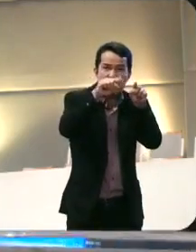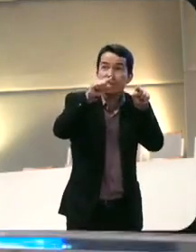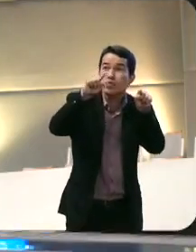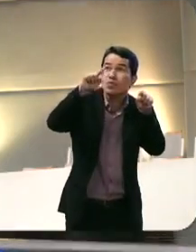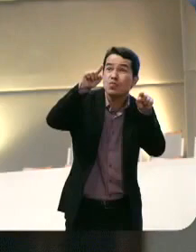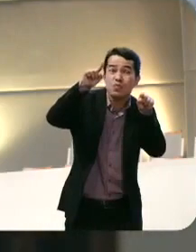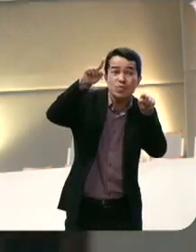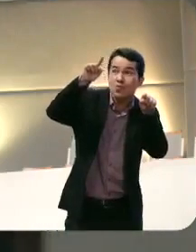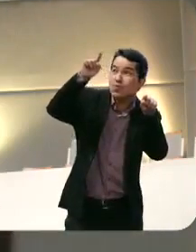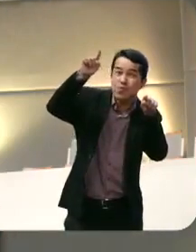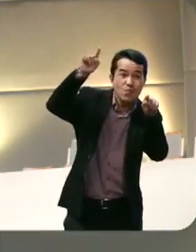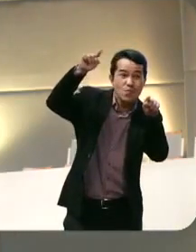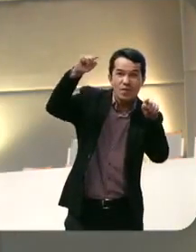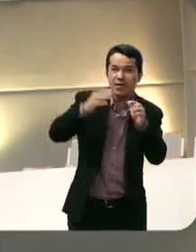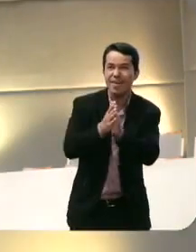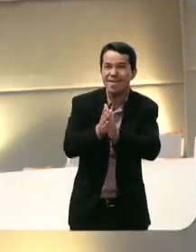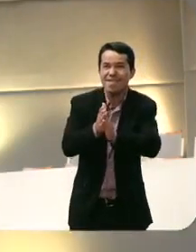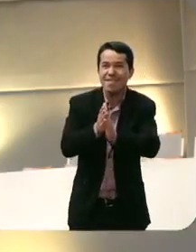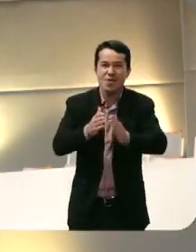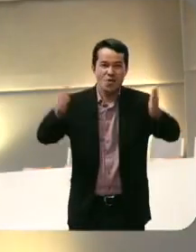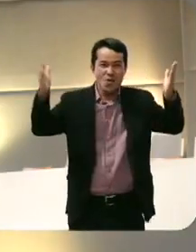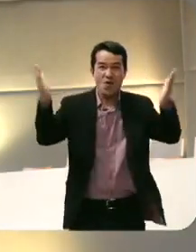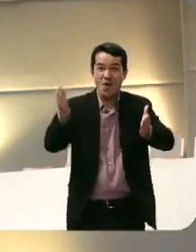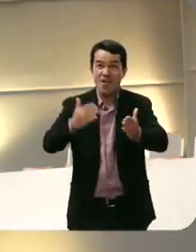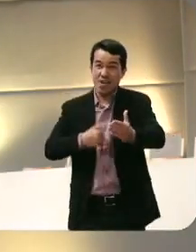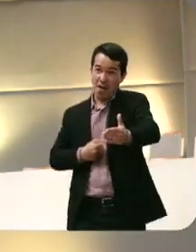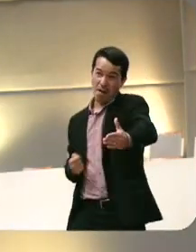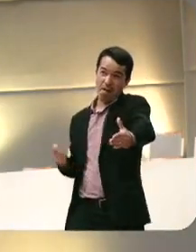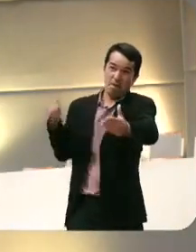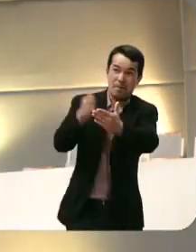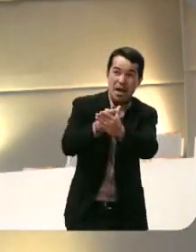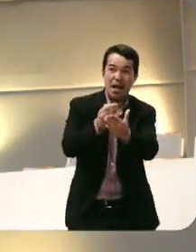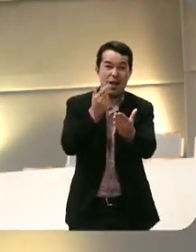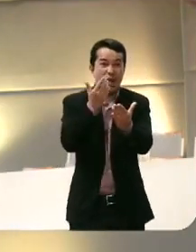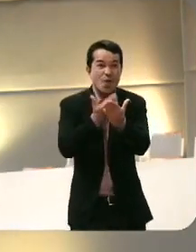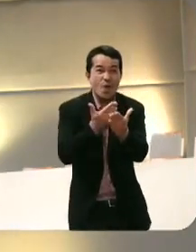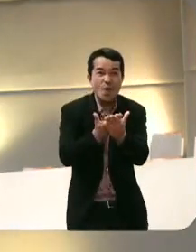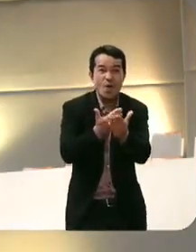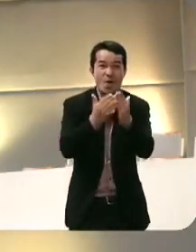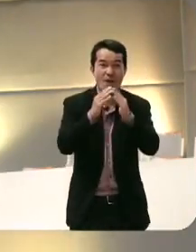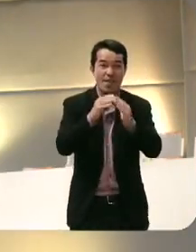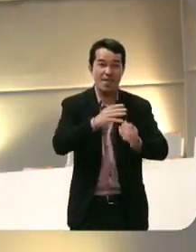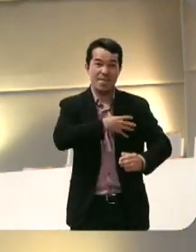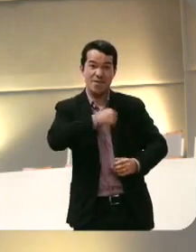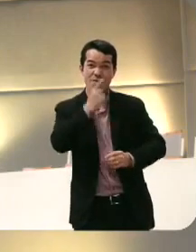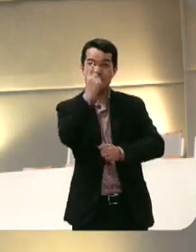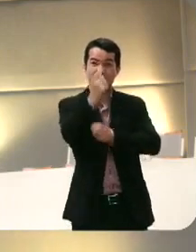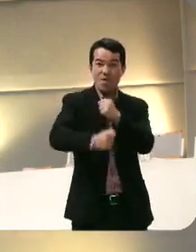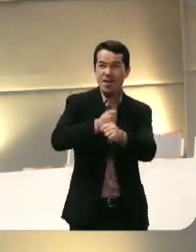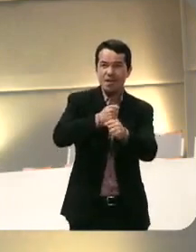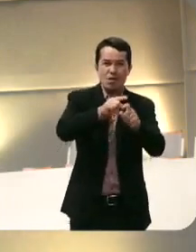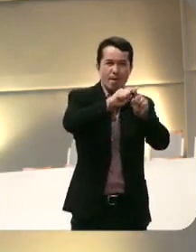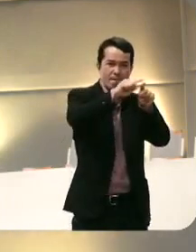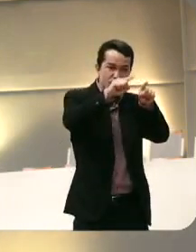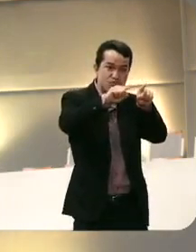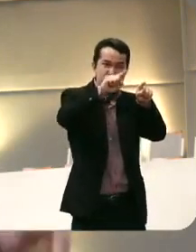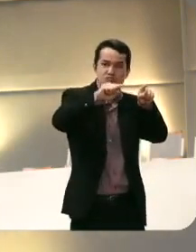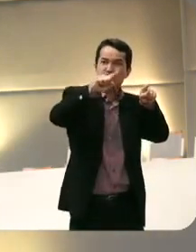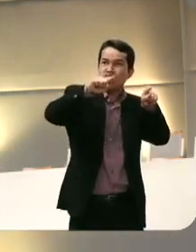hoje, vou pagar a escola dos filhos do ano. Estava na mesa e eu esperando, e o negócio subindo, o gráfico